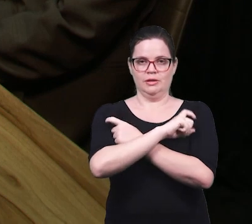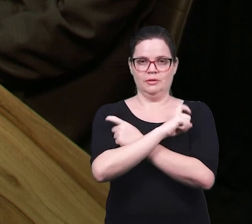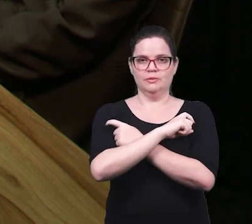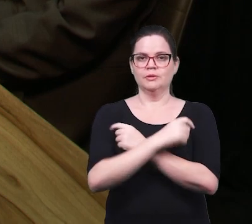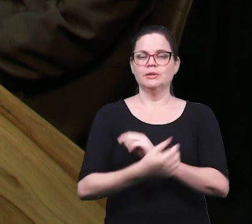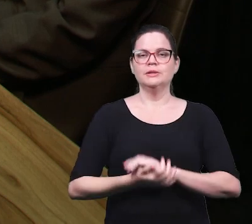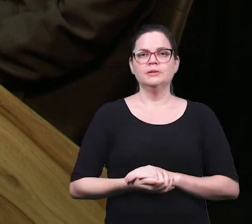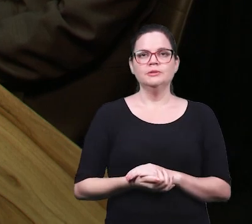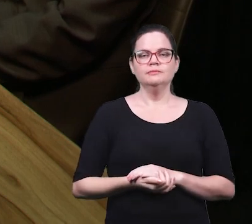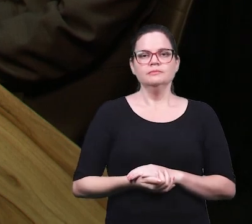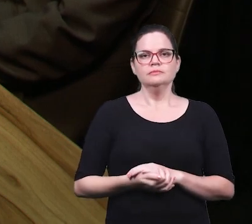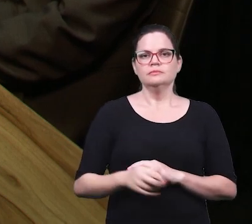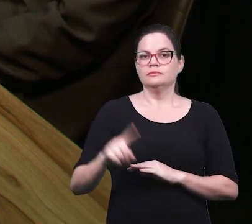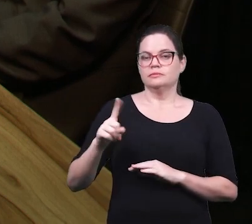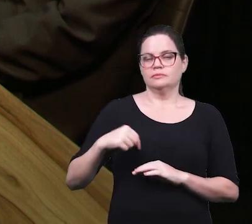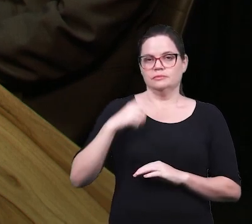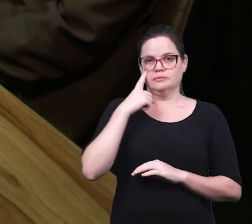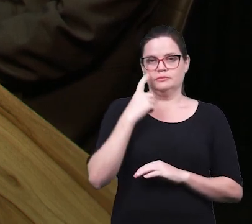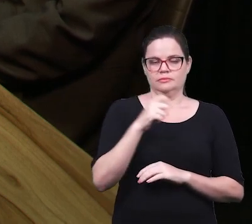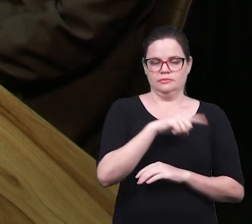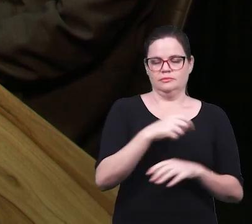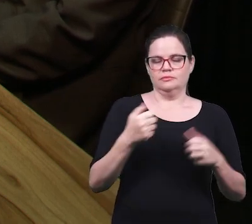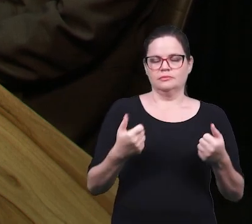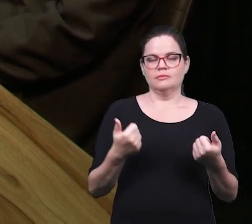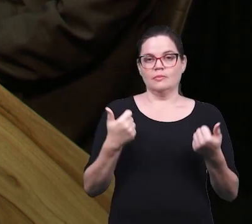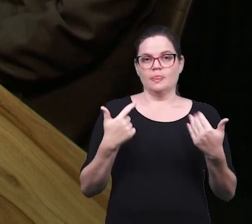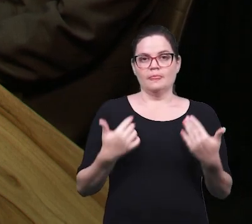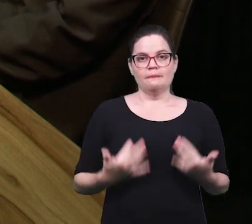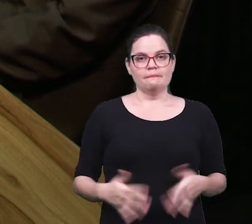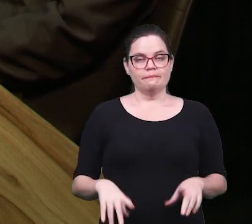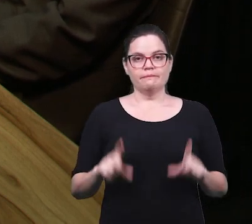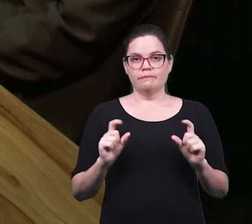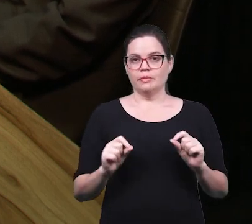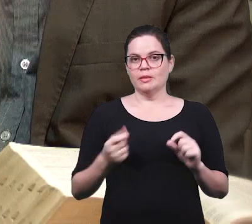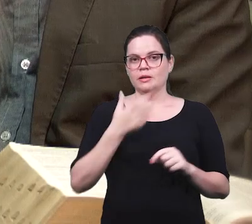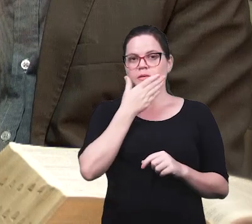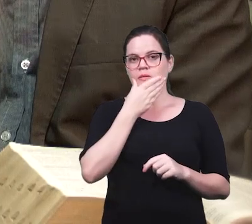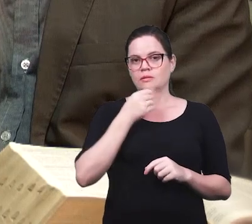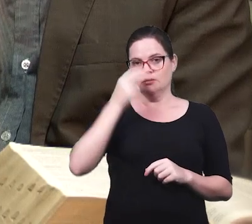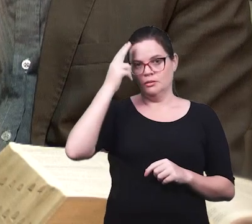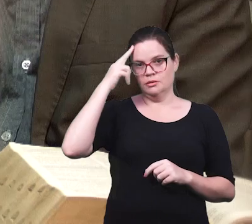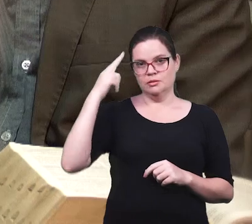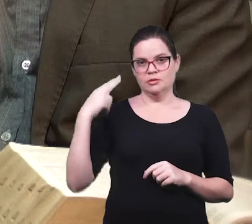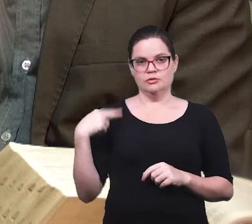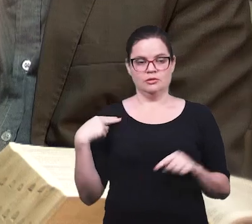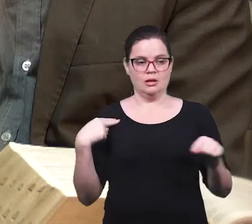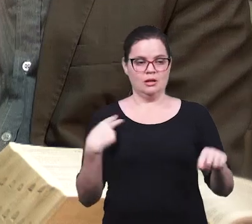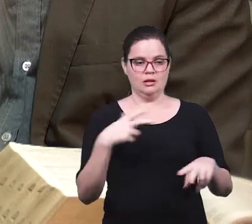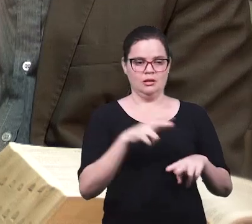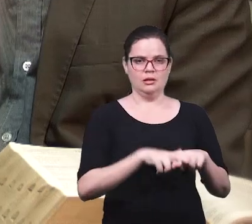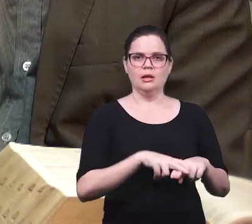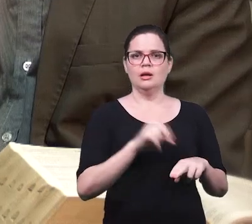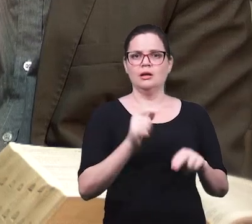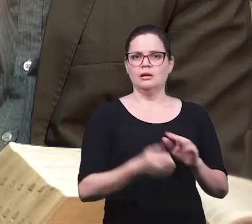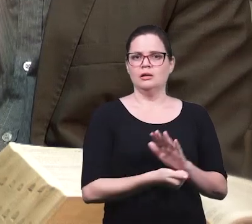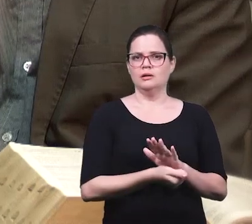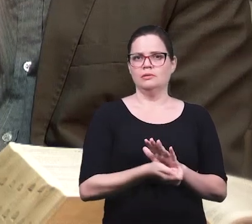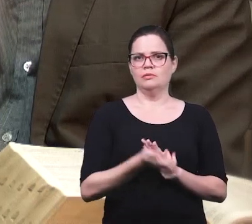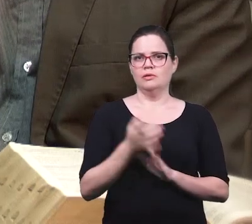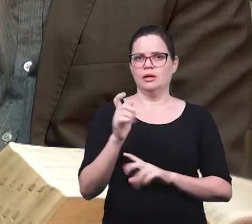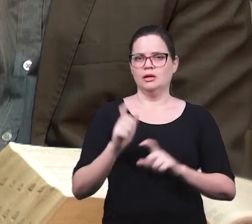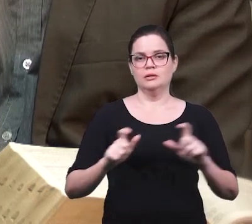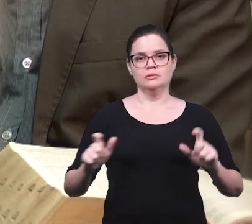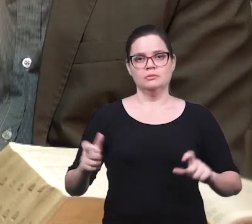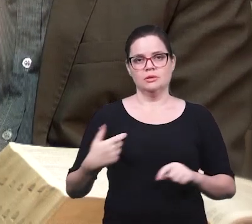a colocação que Edilei fez, que José ele foi esquecido, né, por muitas